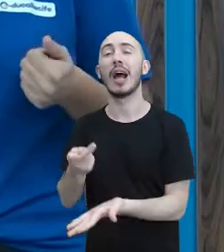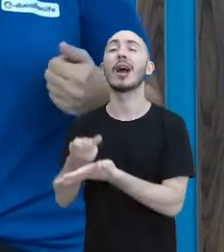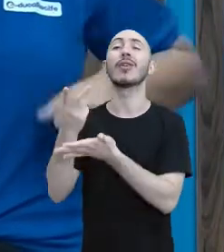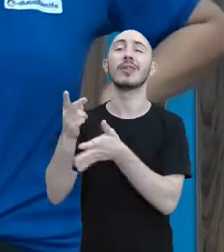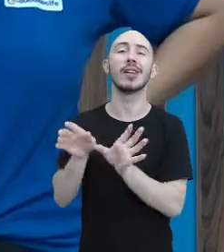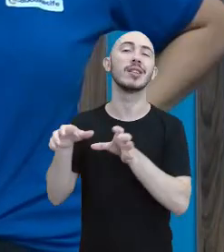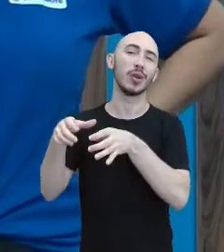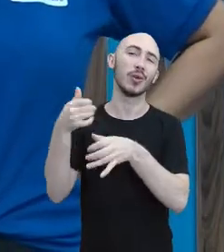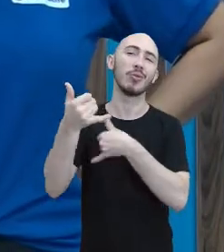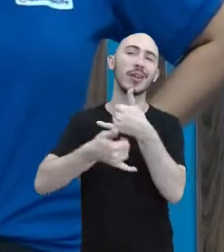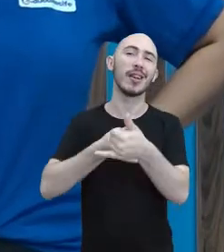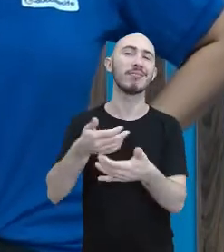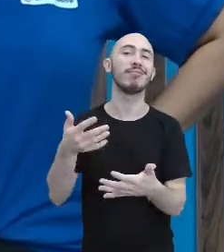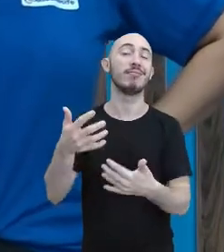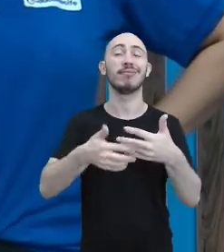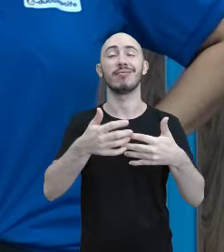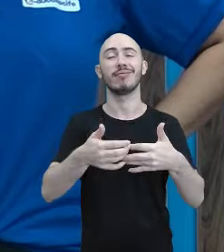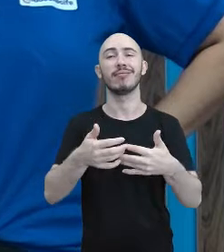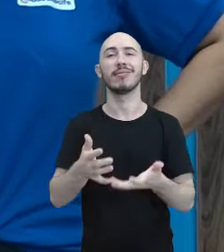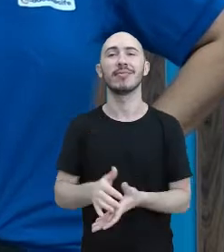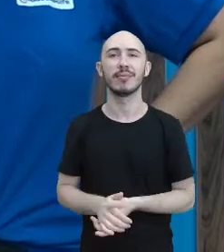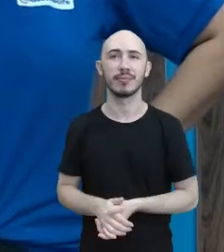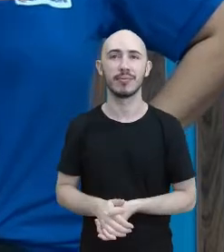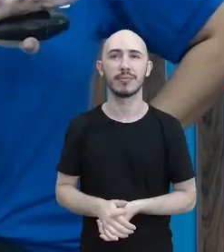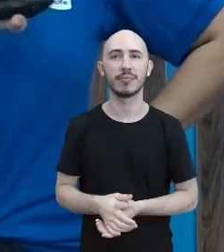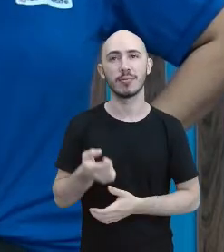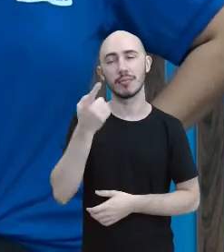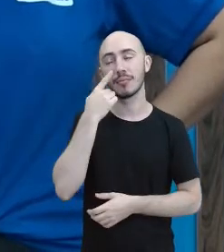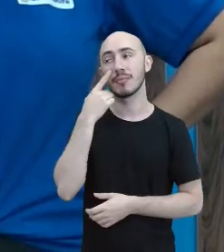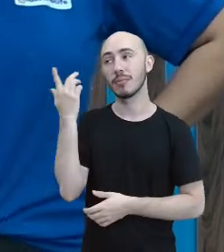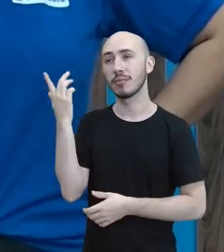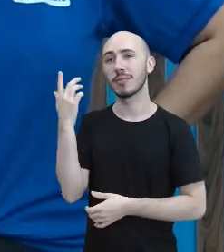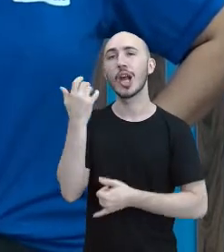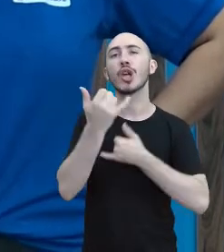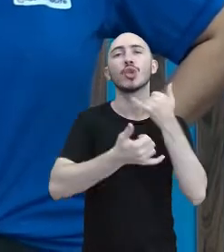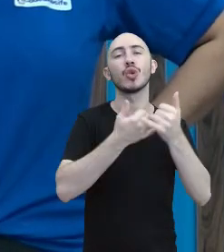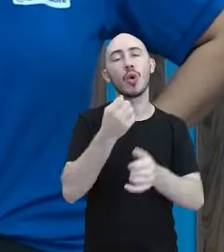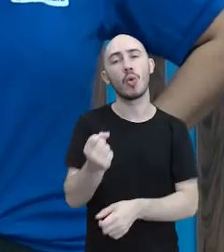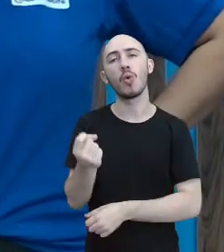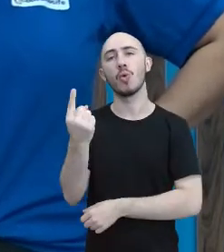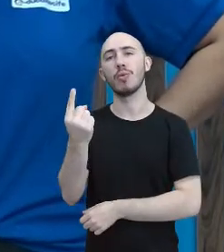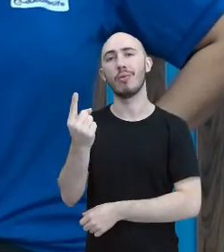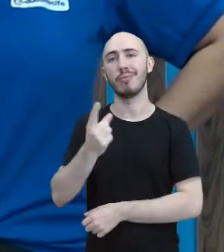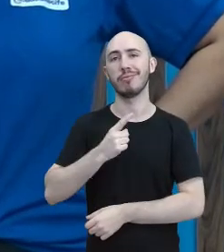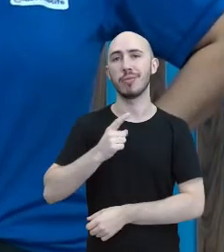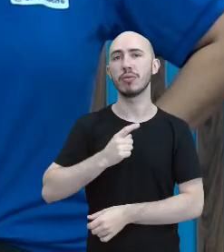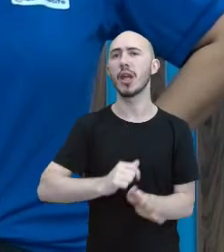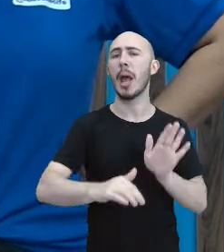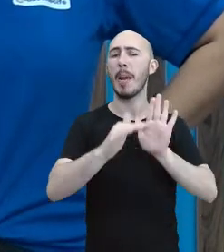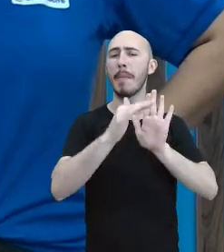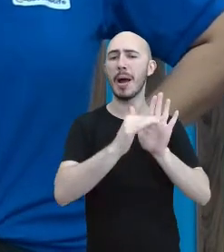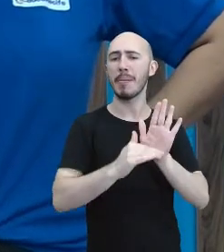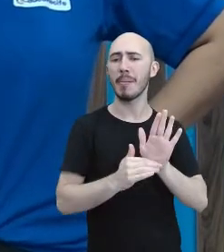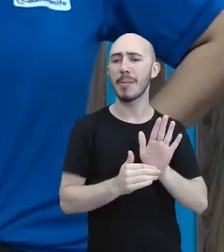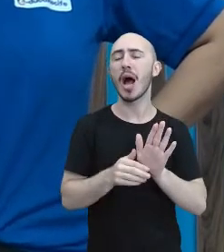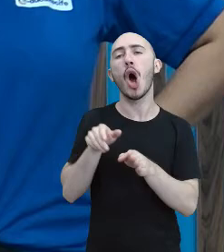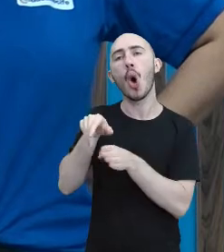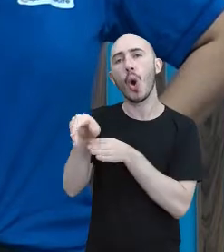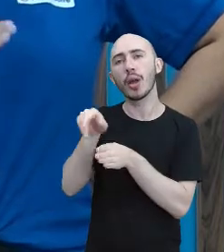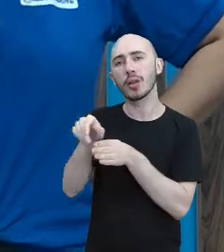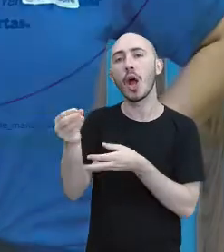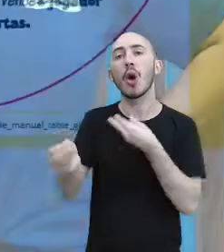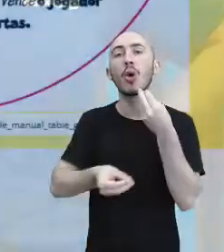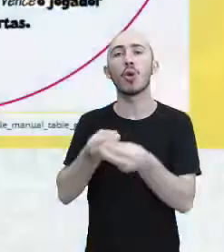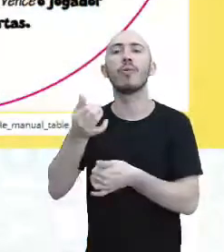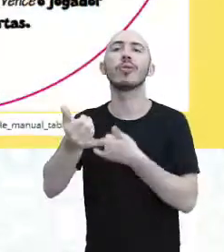né? Ó, aí eu tenho ó, mini-jogo 1, e eu tenho umas instruções realmente precisas sobre